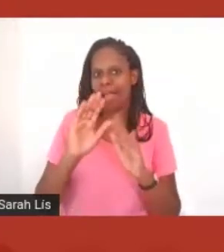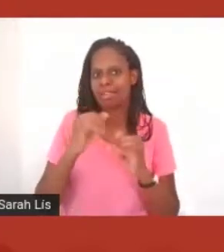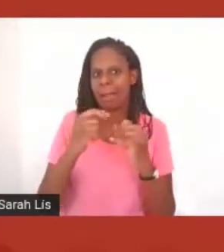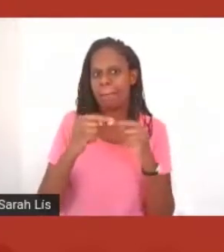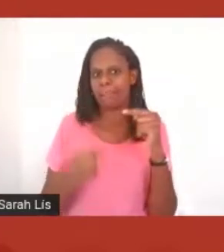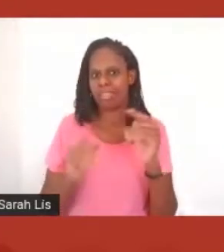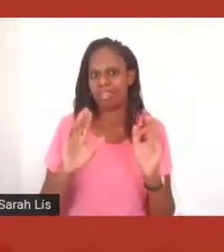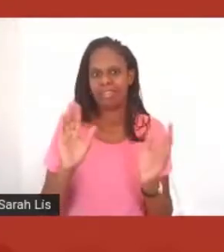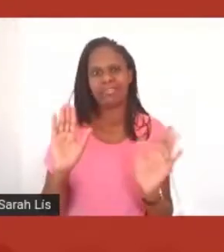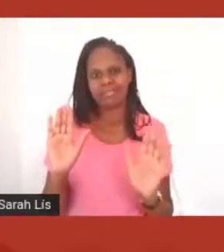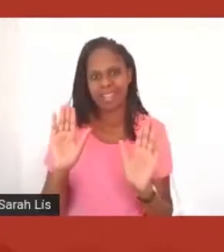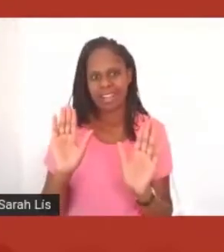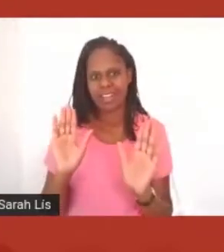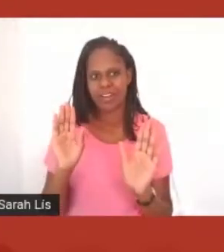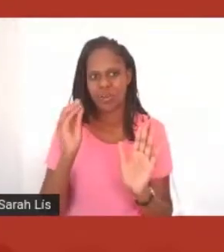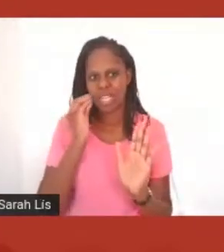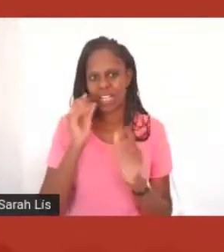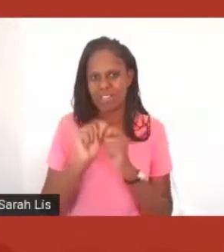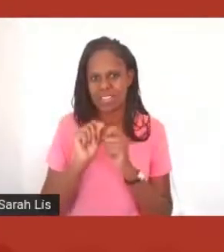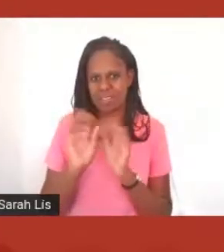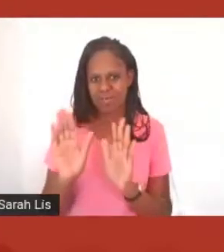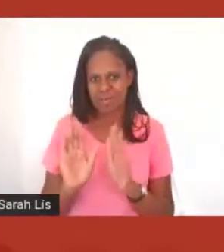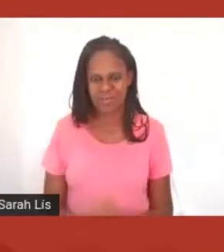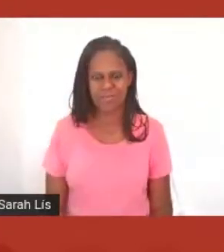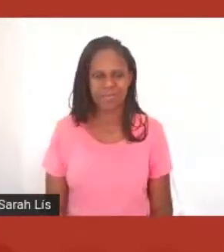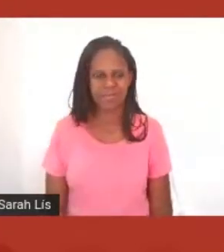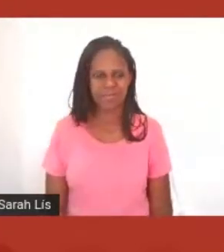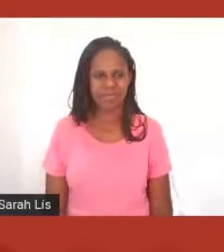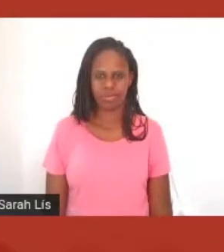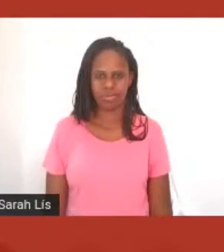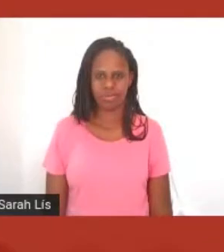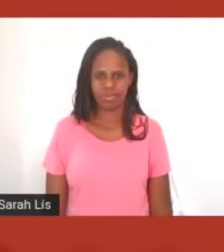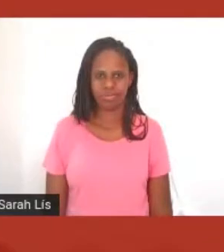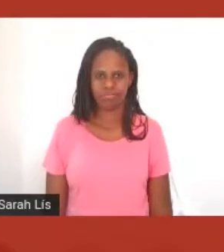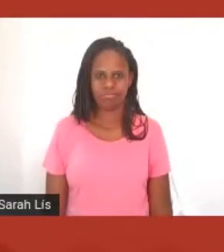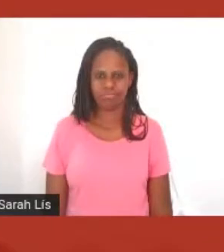Faz sentido. Beleza. Desculpa aí.